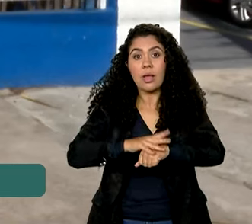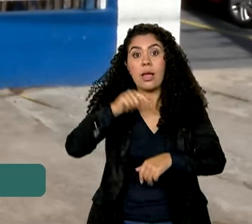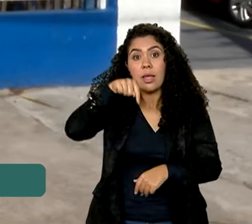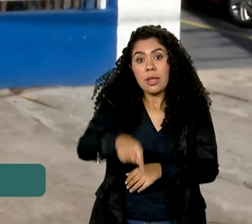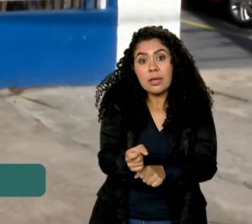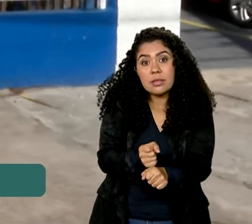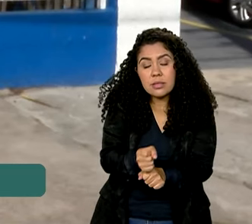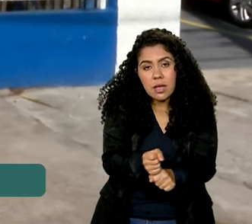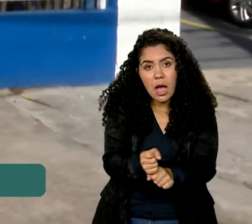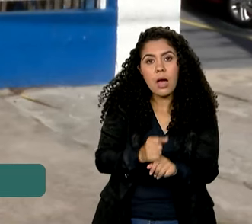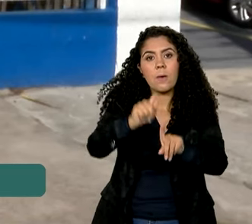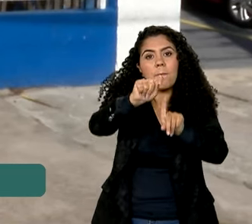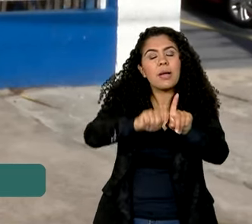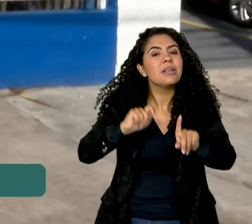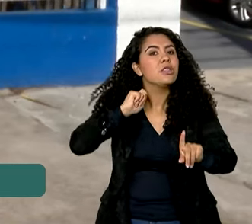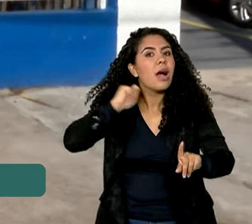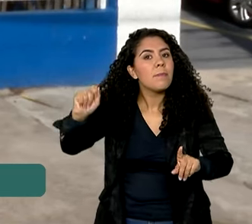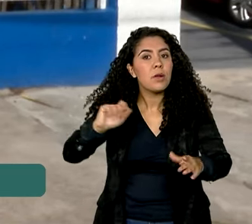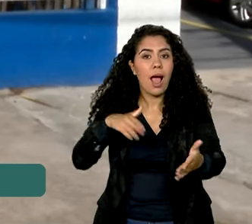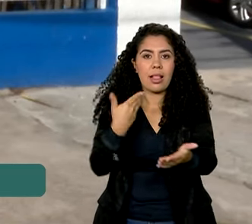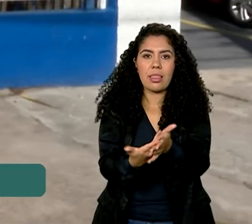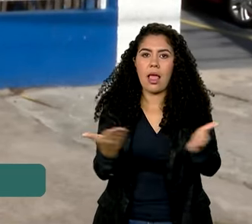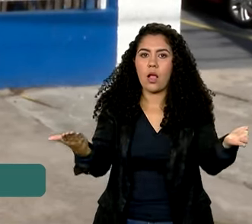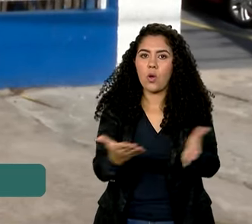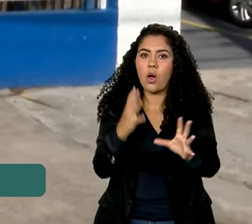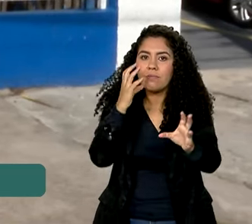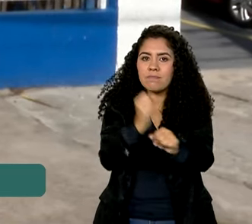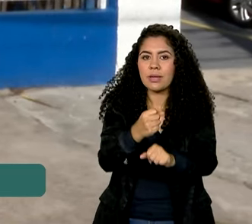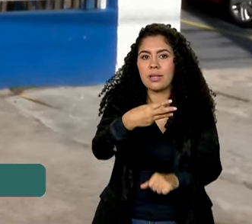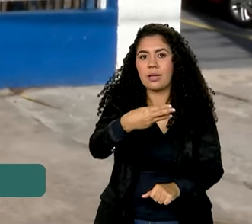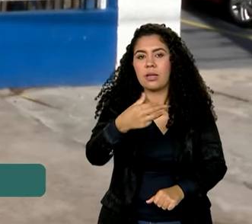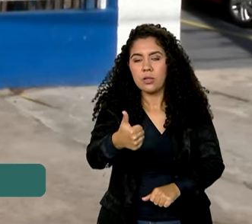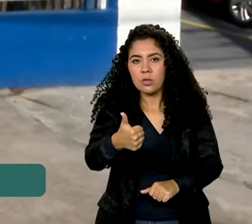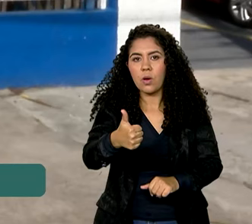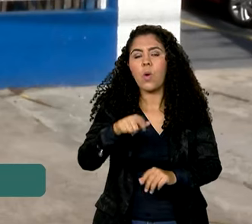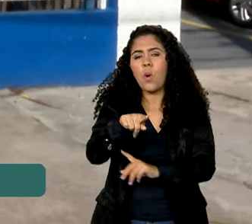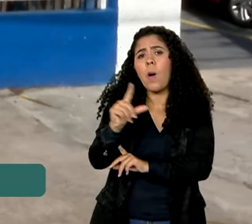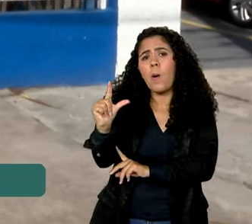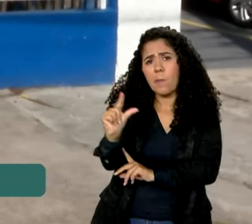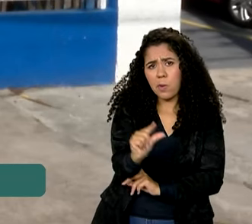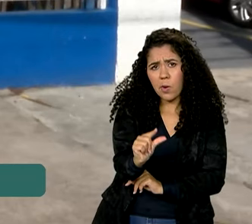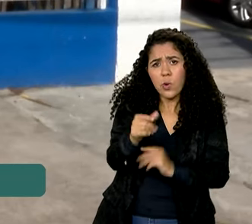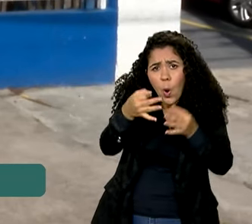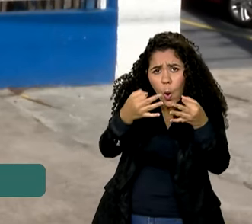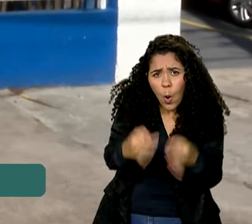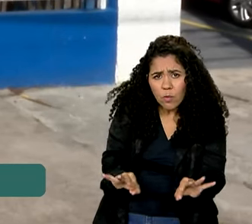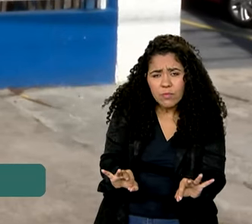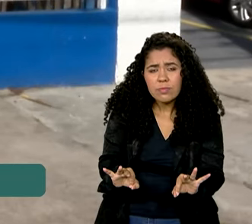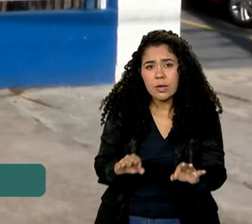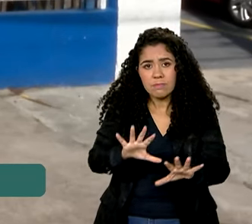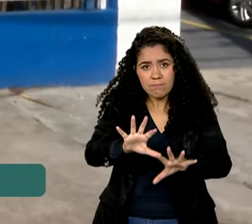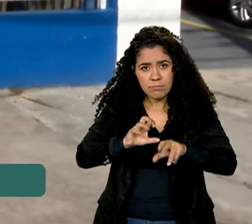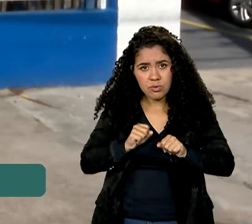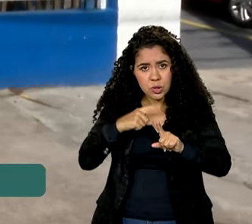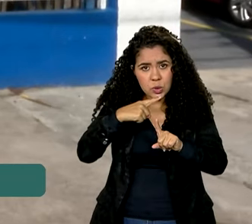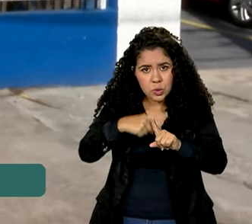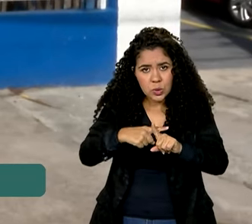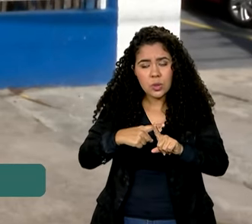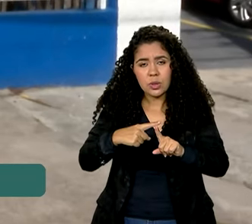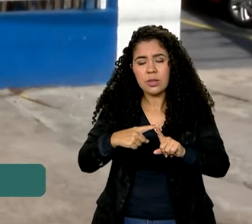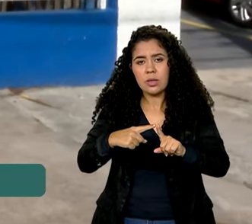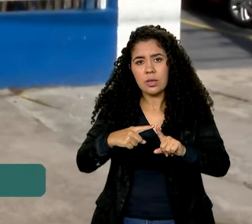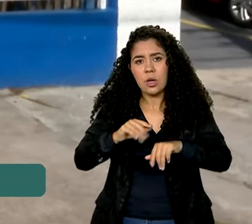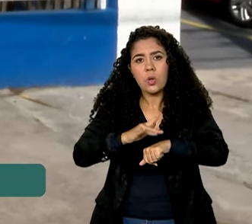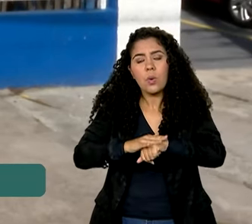abril, foram 31 casos. Apesar do baixo número de casos confirmados, aqui no Brasil, o Ministério